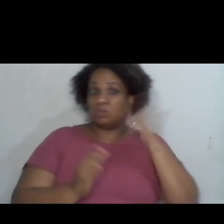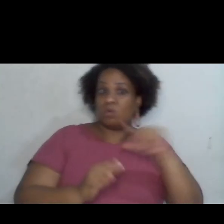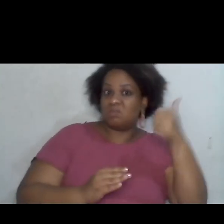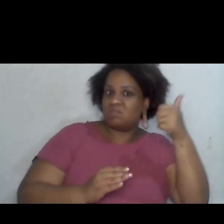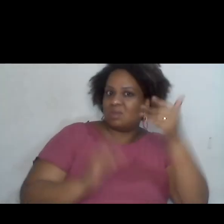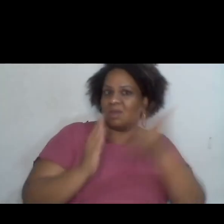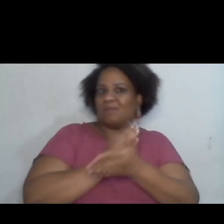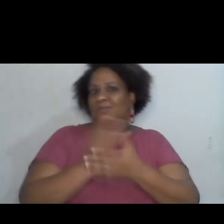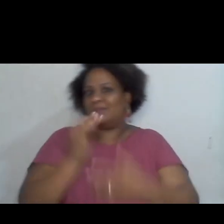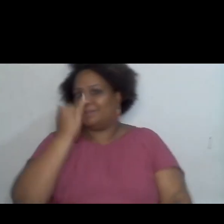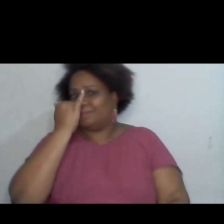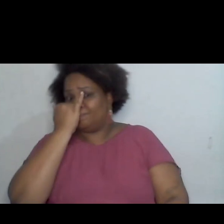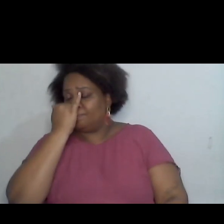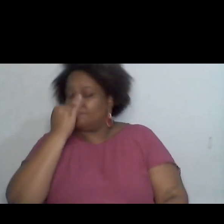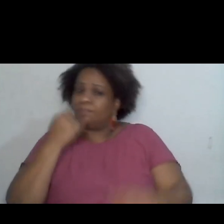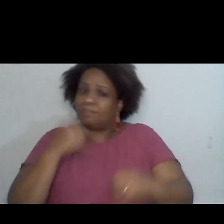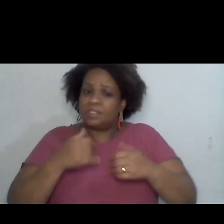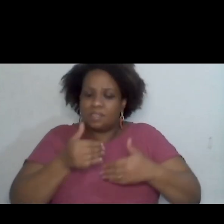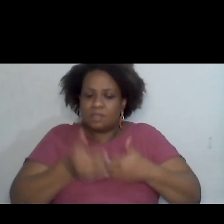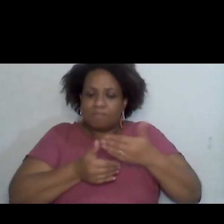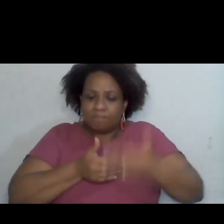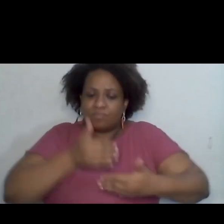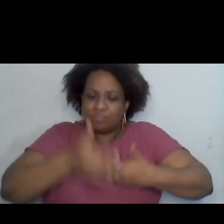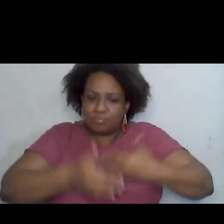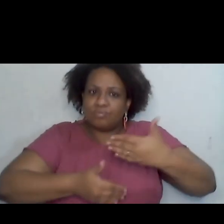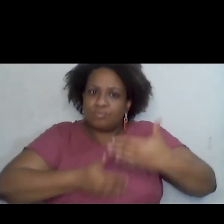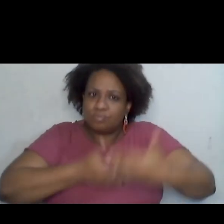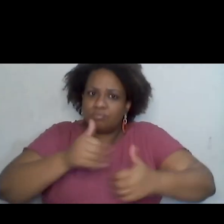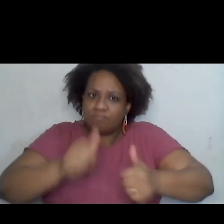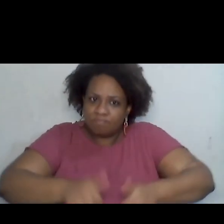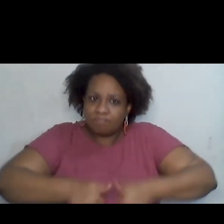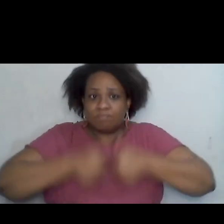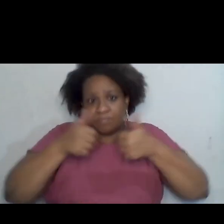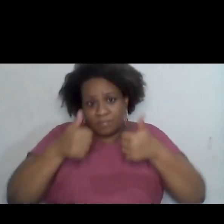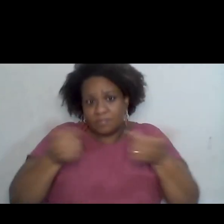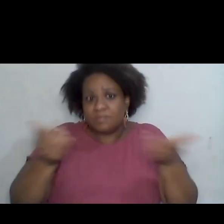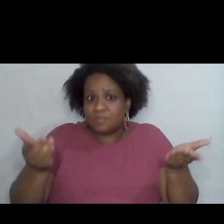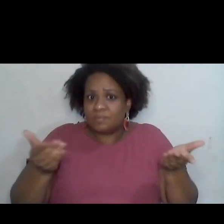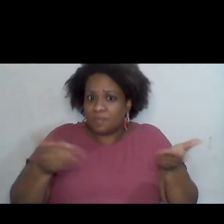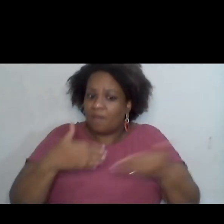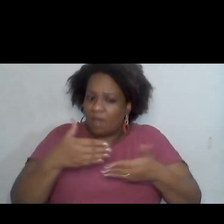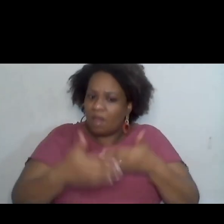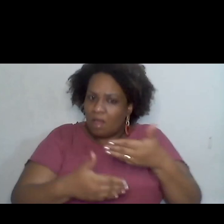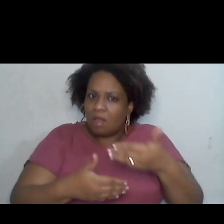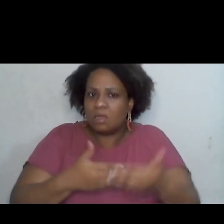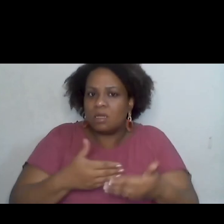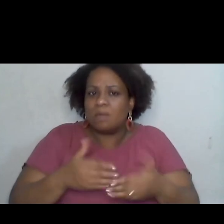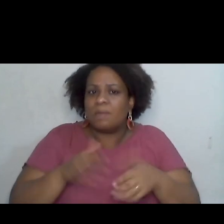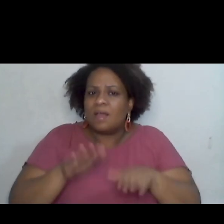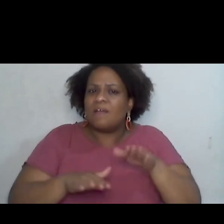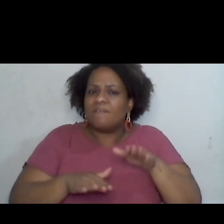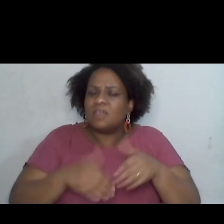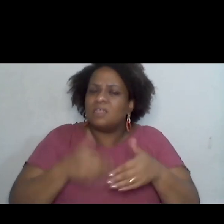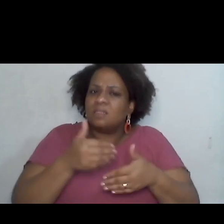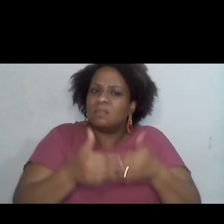errado, e a gente precisa estar sempre num processo de atualização. Afinal de contas, as coisas estão andando. Mas às vezes eu vejo, confesso a